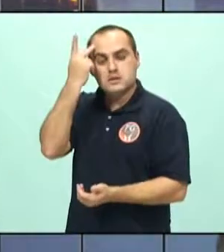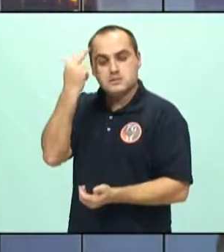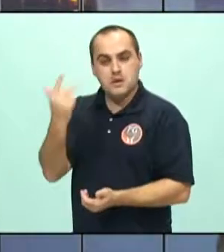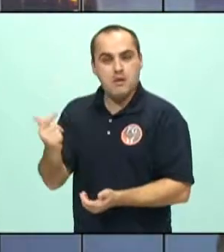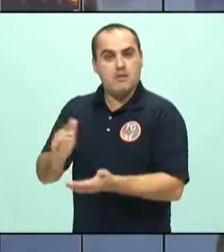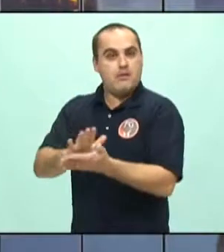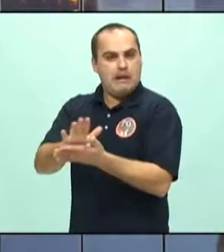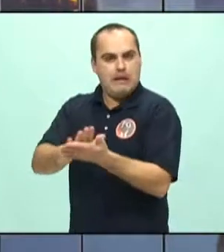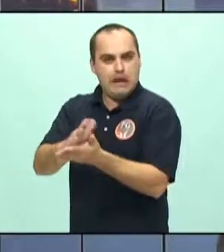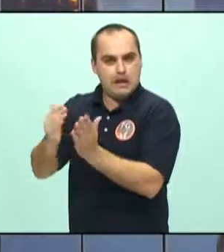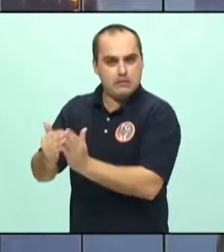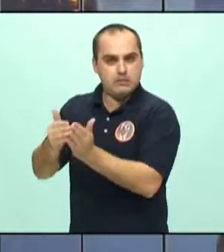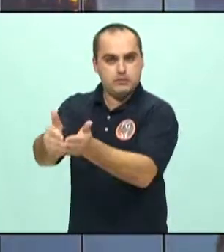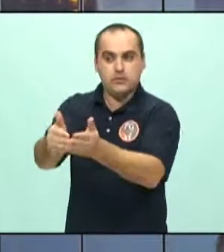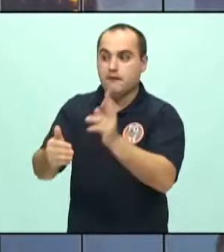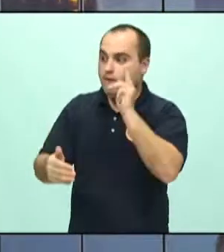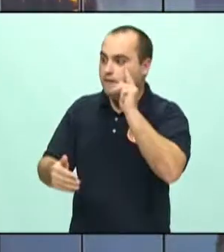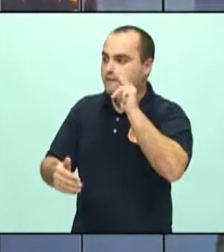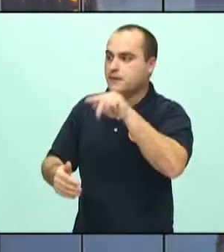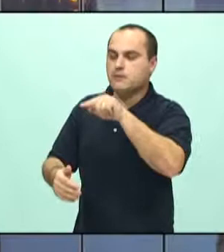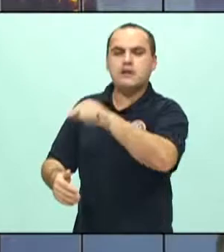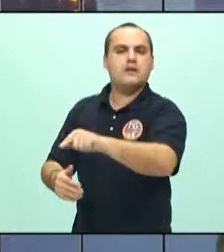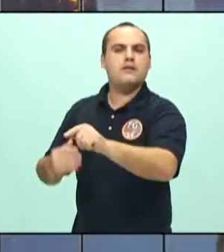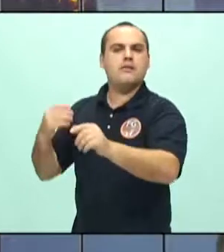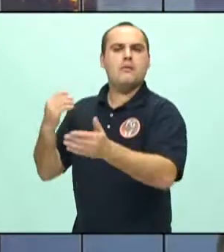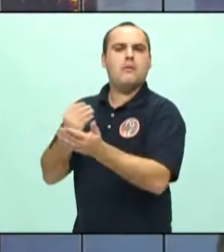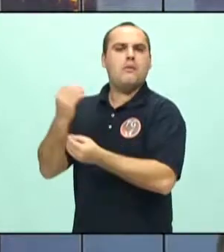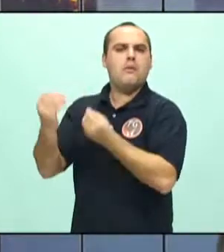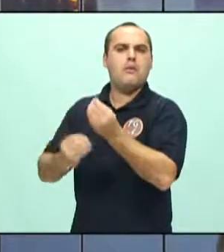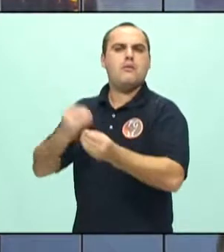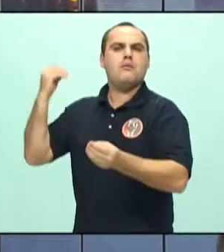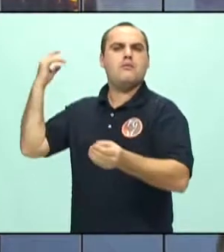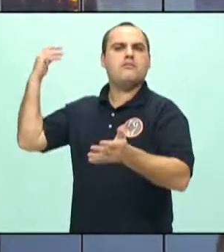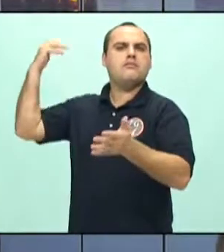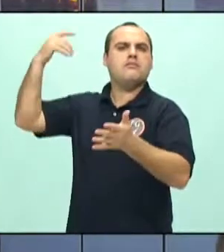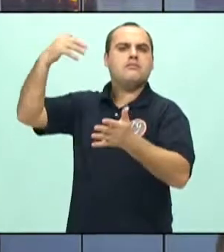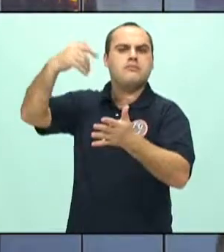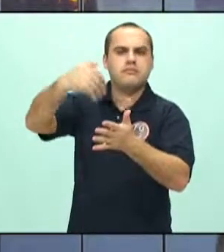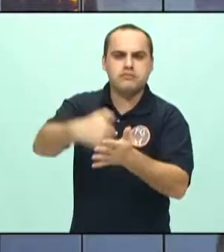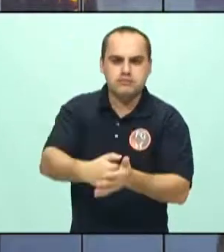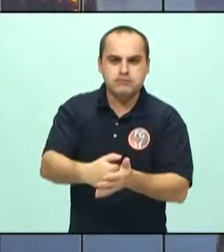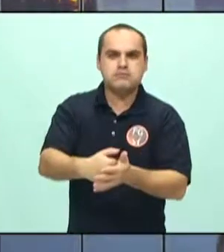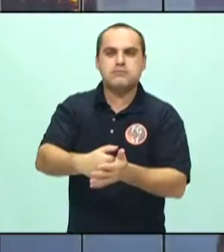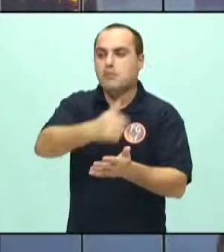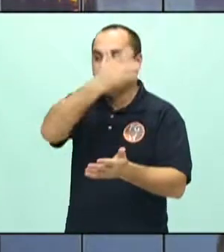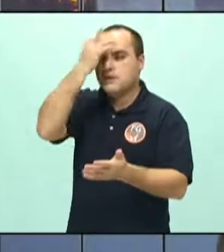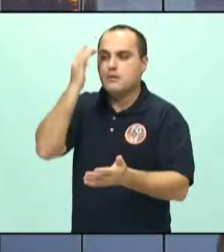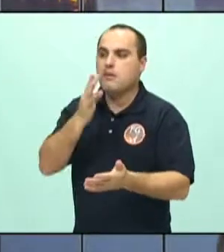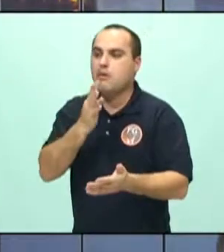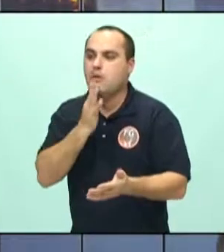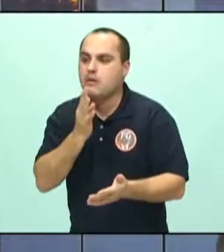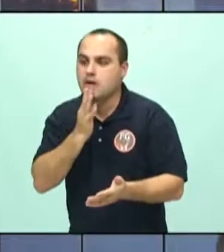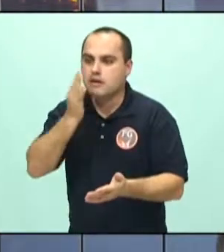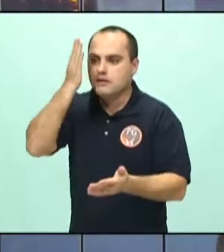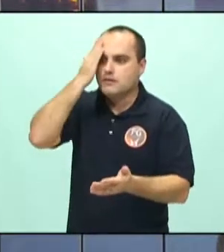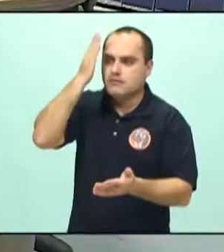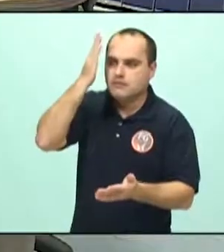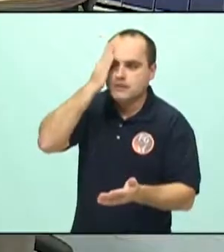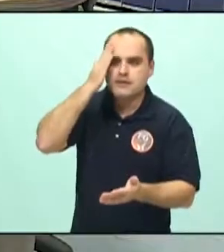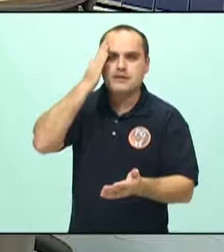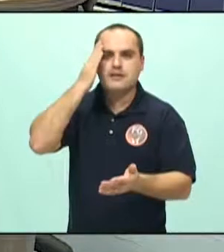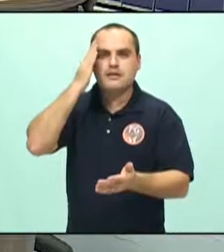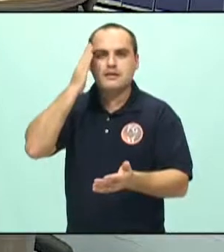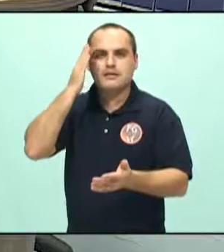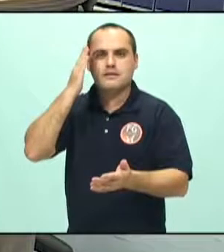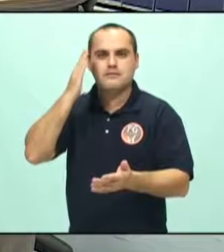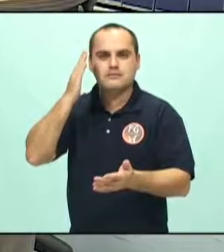da cidade, de como se originou. Então, tinha muitas pessoas emocionadas que não fazem ideia do que se trata do